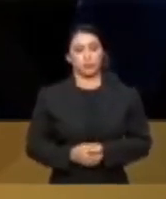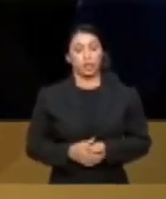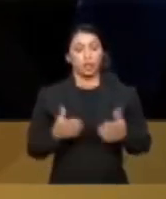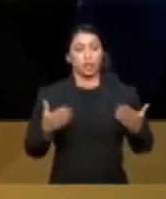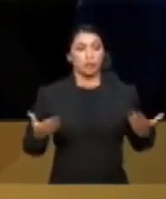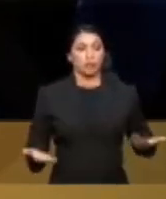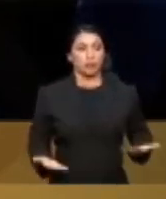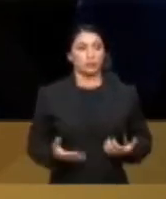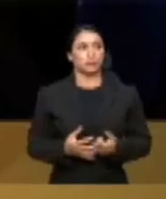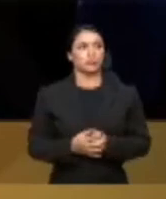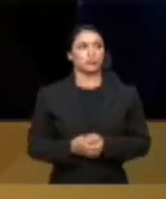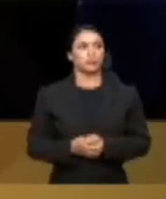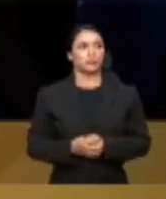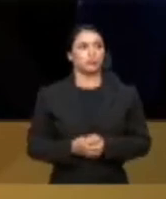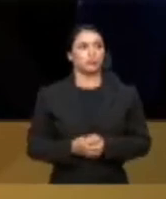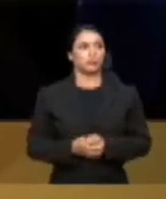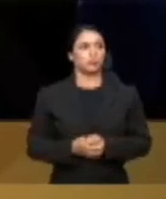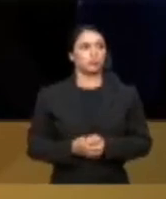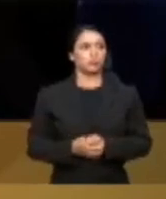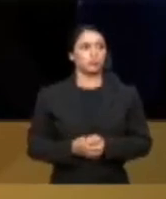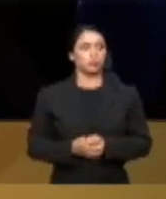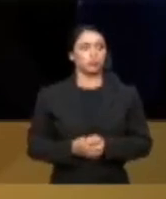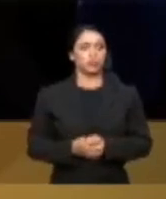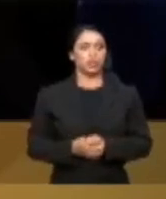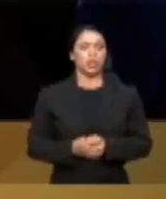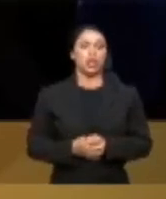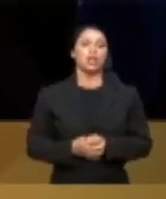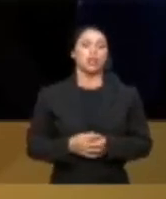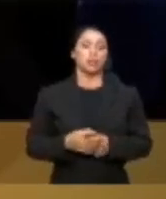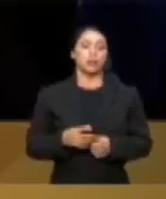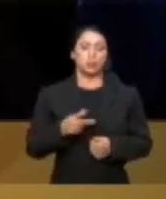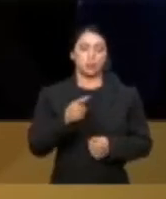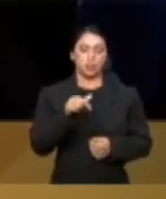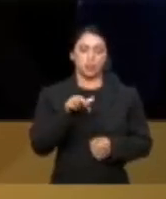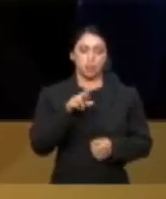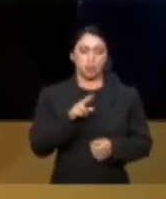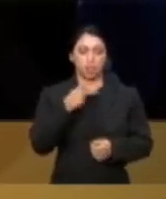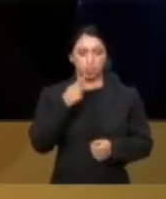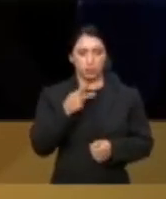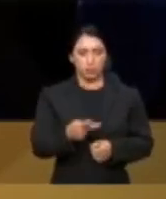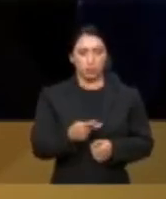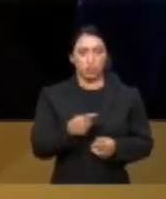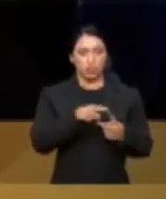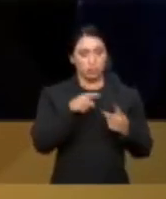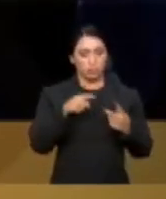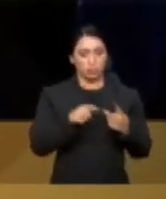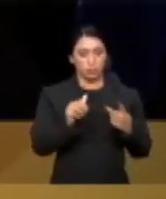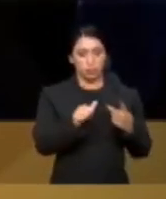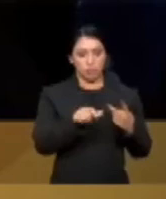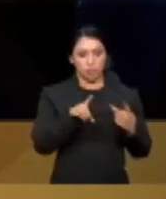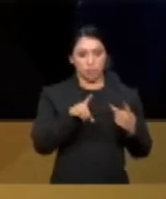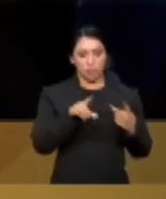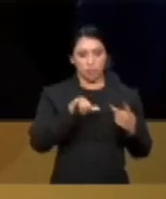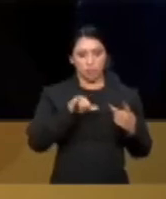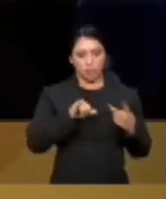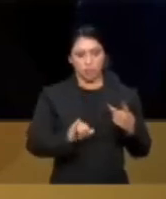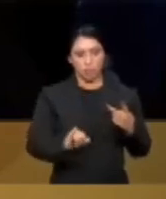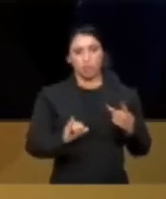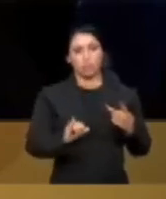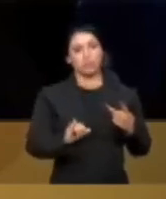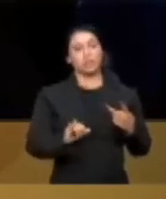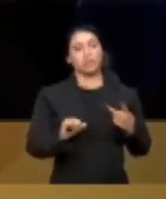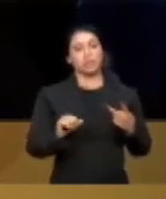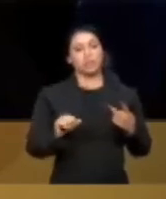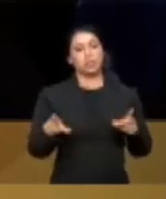Desta forma, é como se manifesta o Procurador-Geral da República em ambas as ADIs e